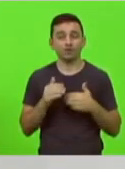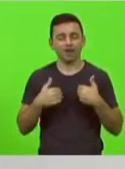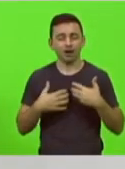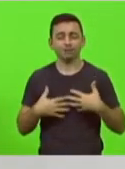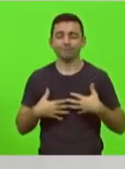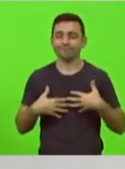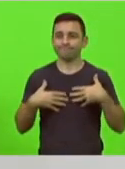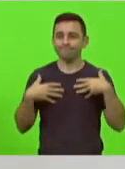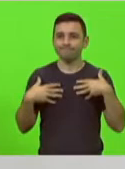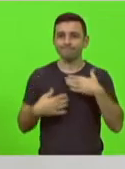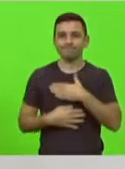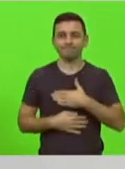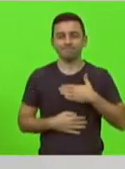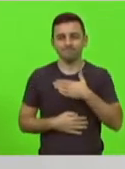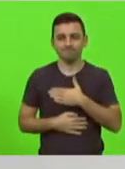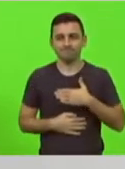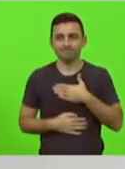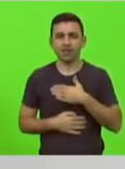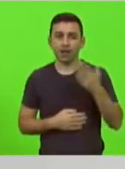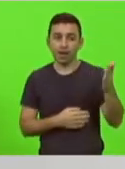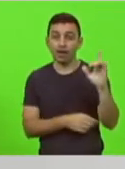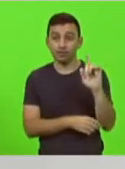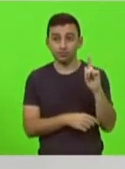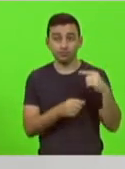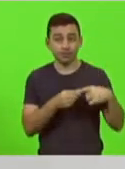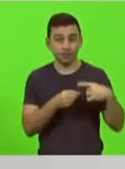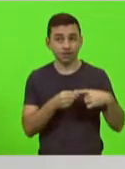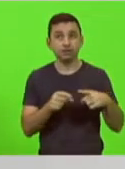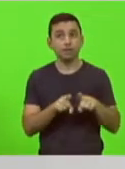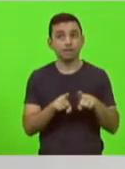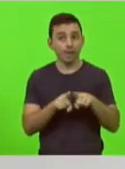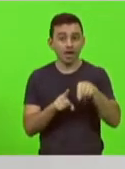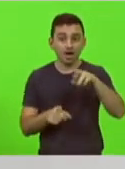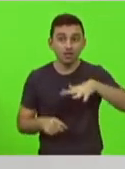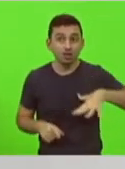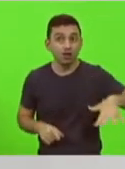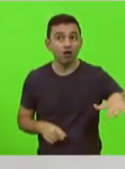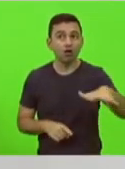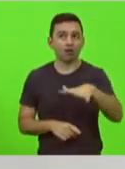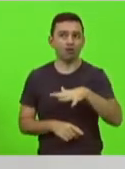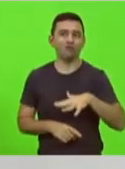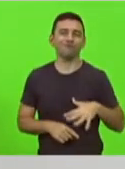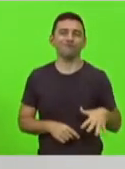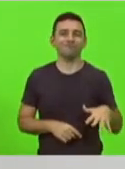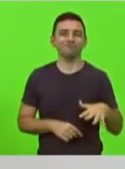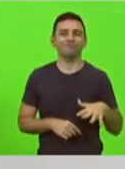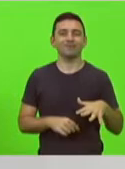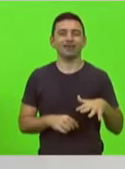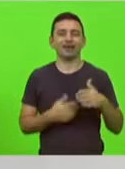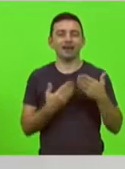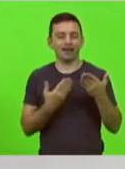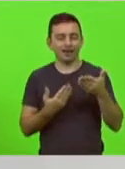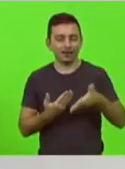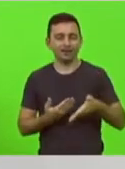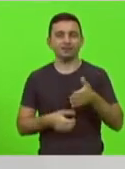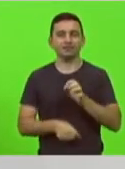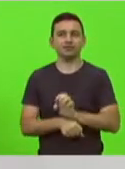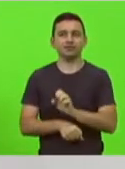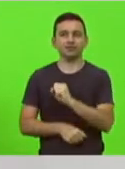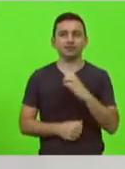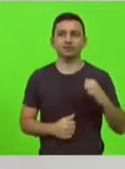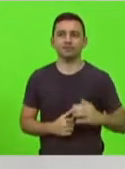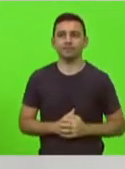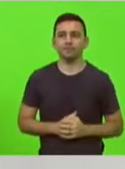para não só aquela cidade, mas a região toda e o nosso querido estado de Santa Catarina.